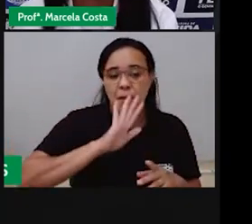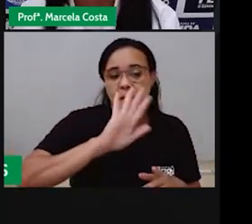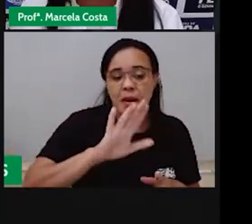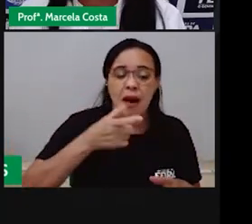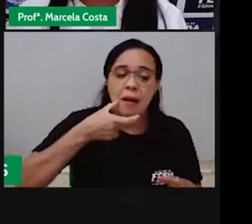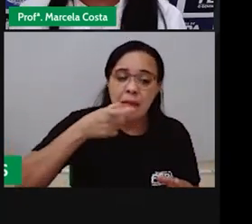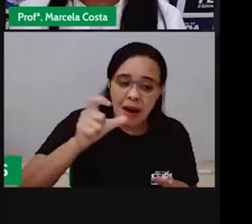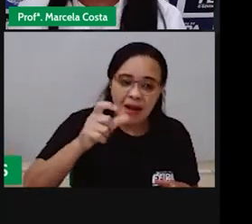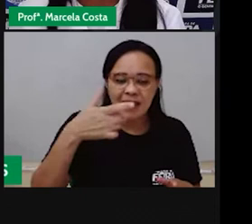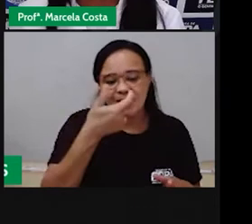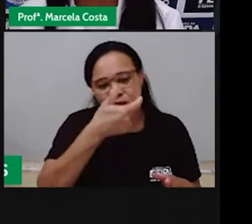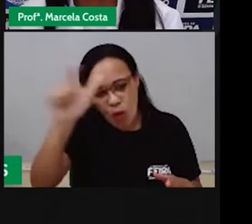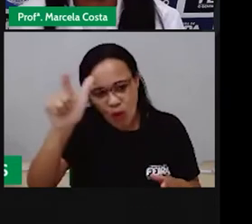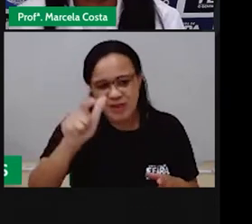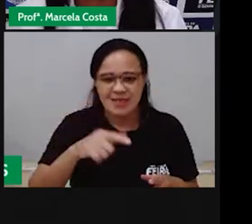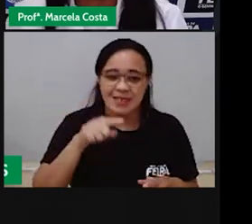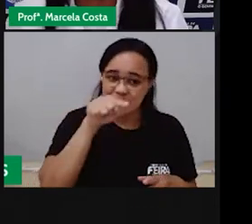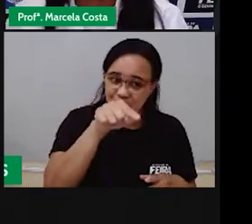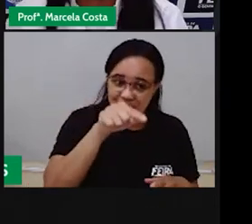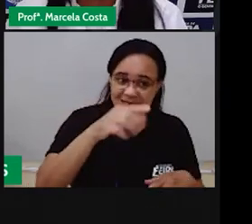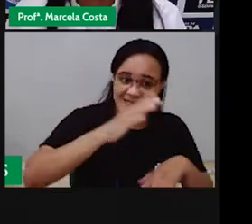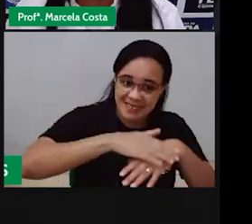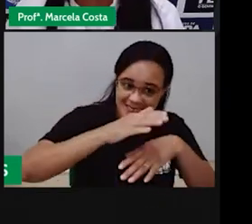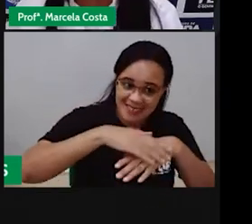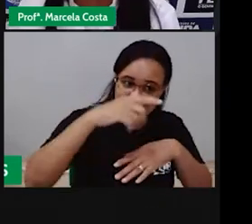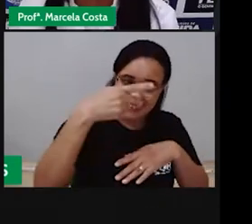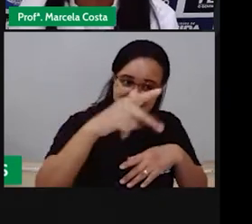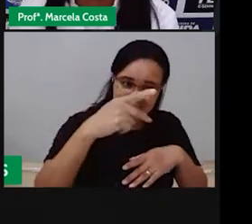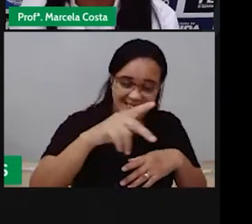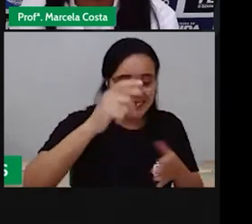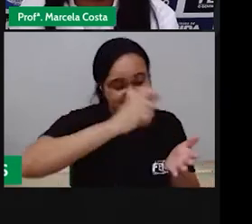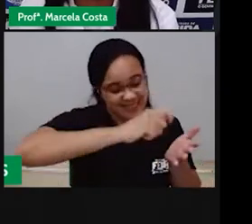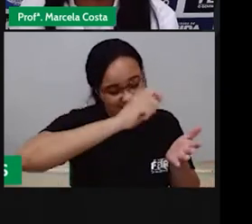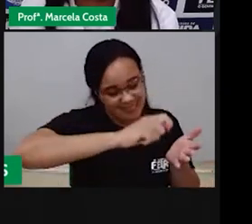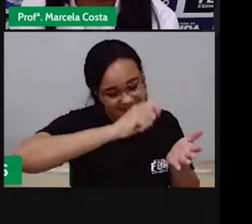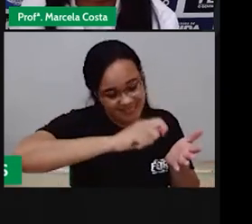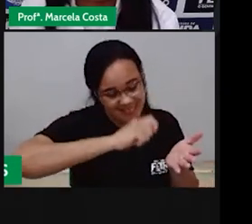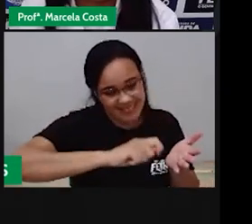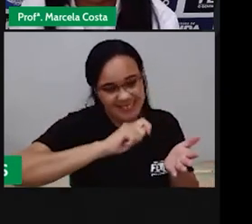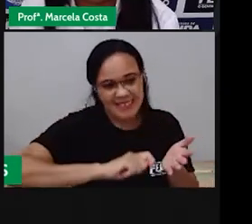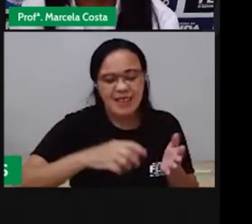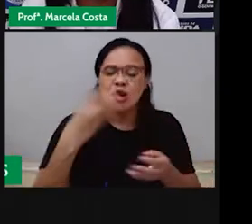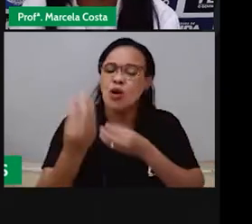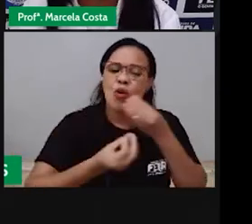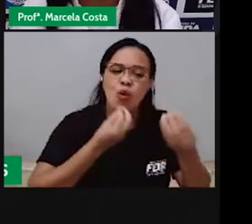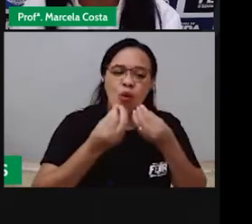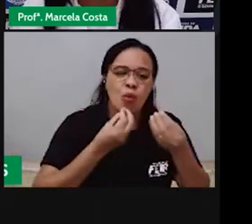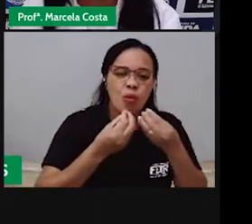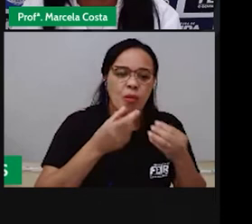chachado. Vamos lá. Que frase você vai escrever?